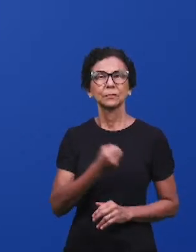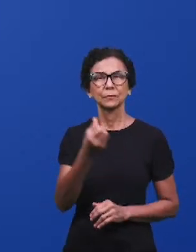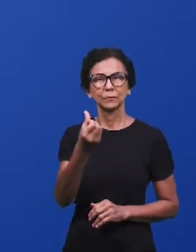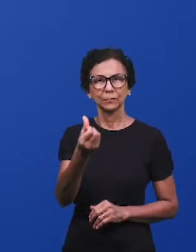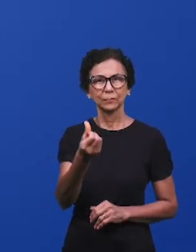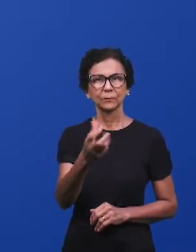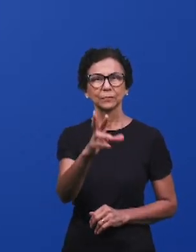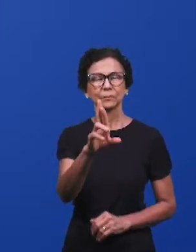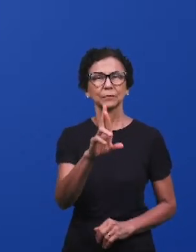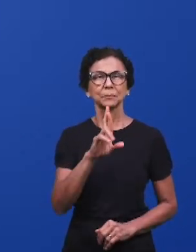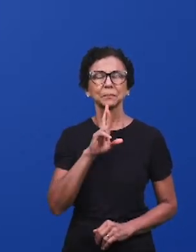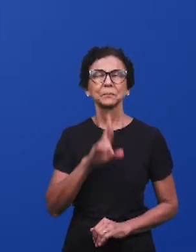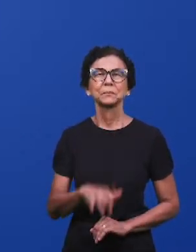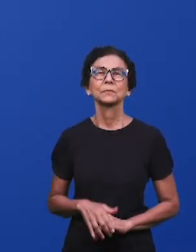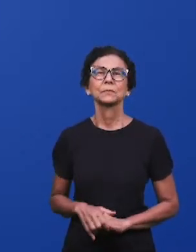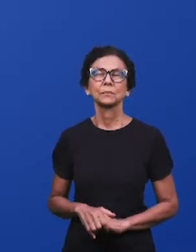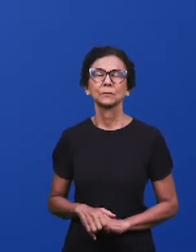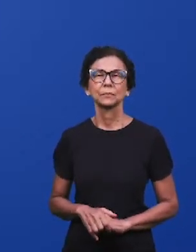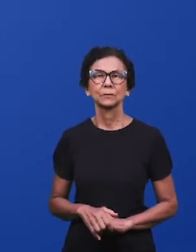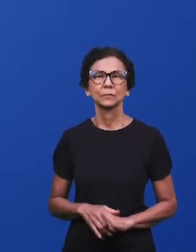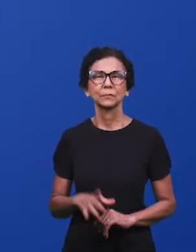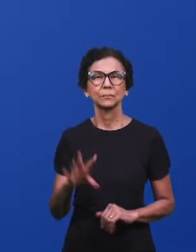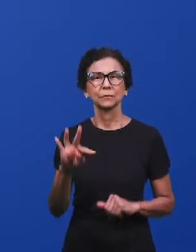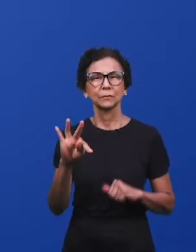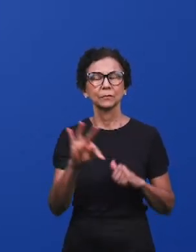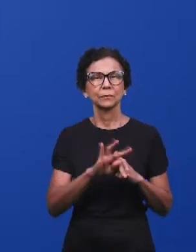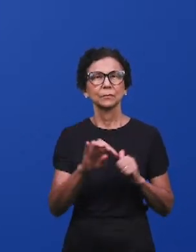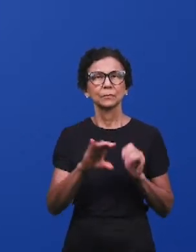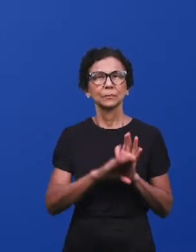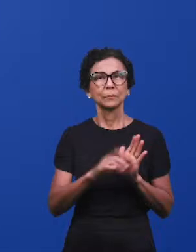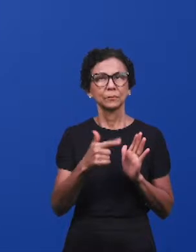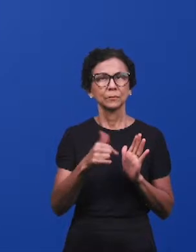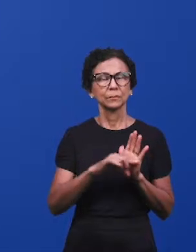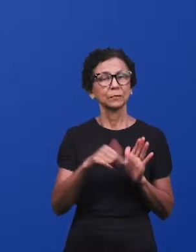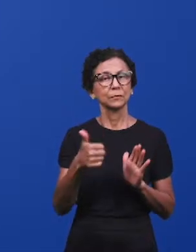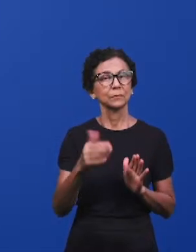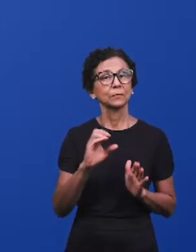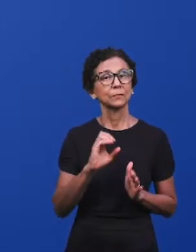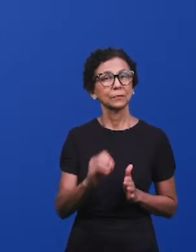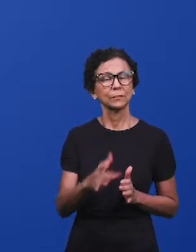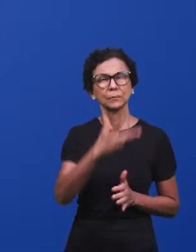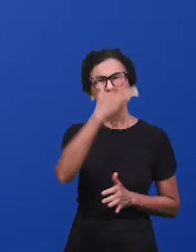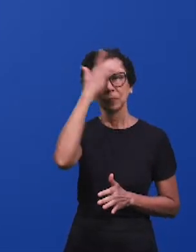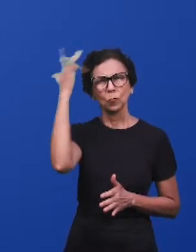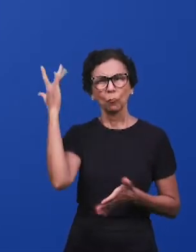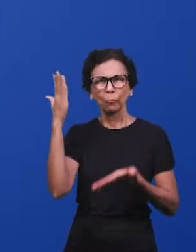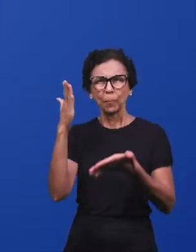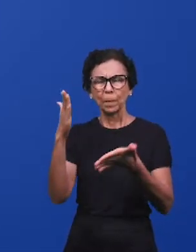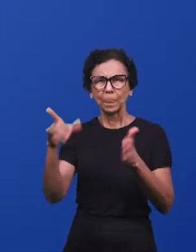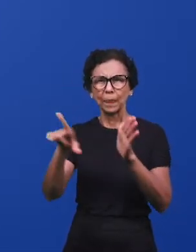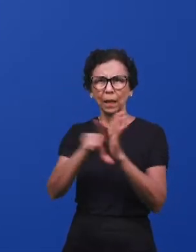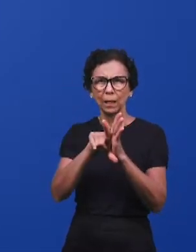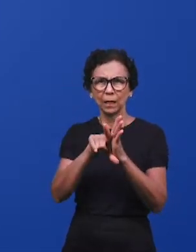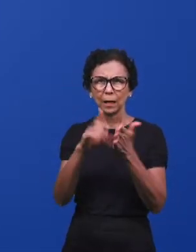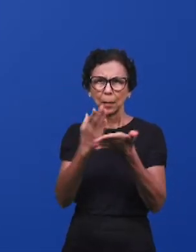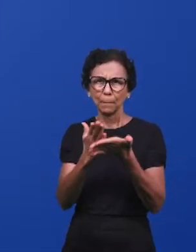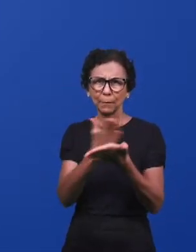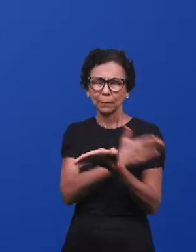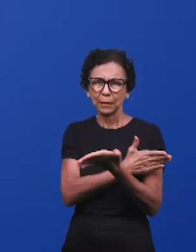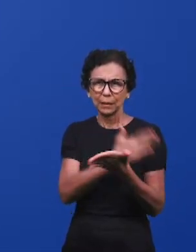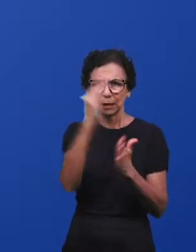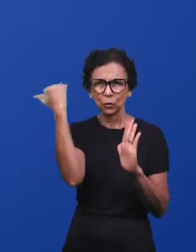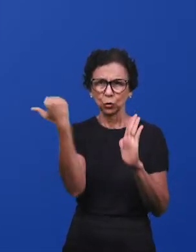2, verso 10, responda quem guarda a parte da lei. Cumpriu a lei? A resposta é não. E também se encontra no livro de